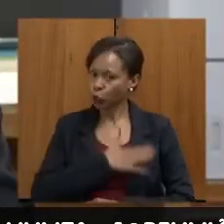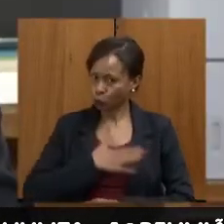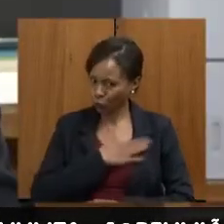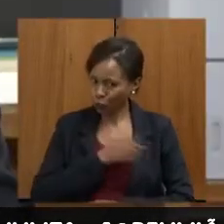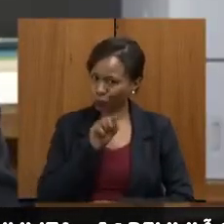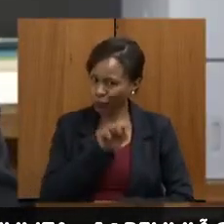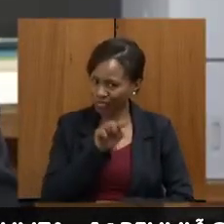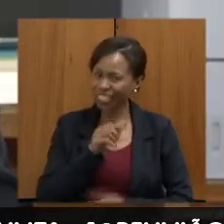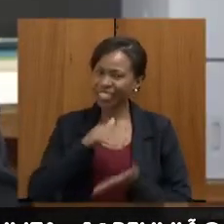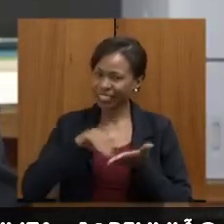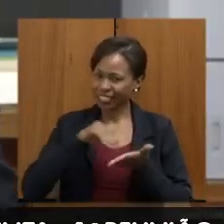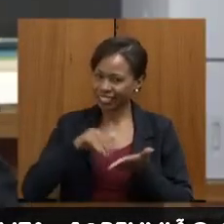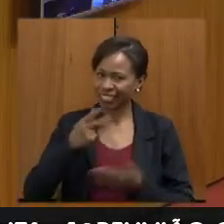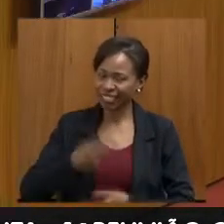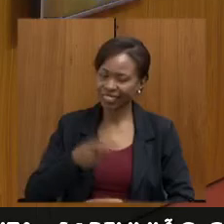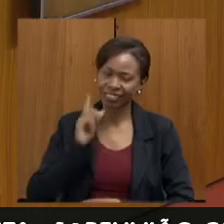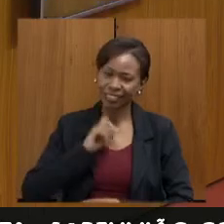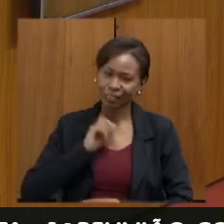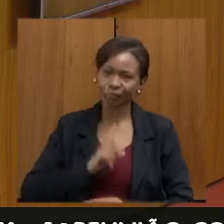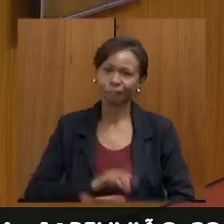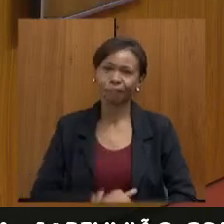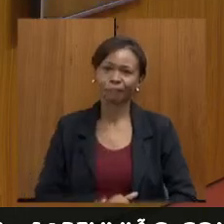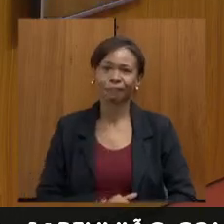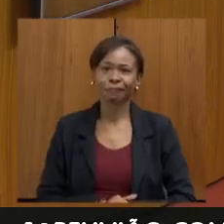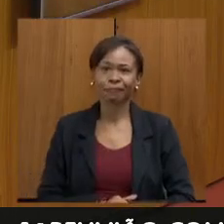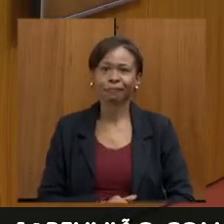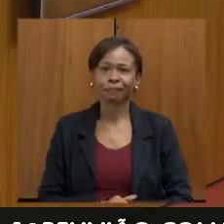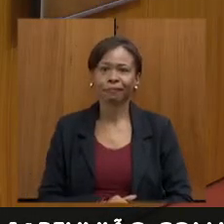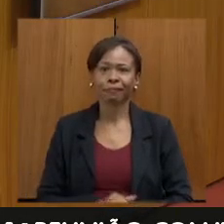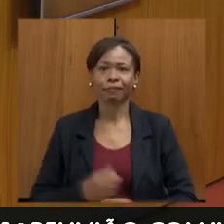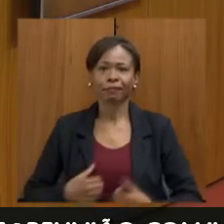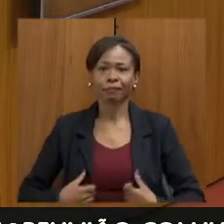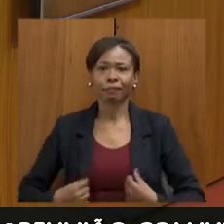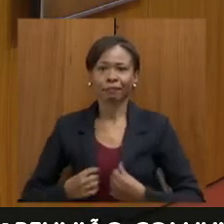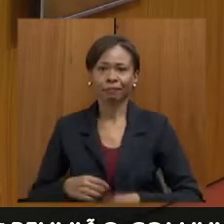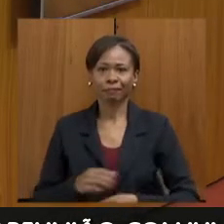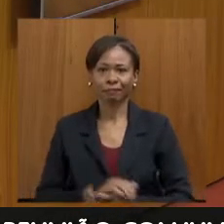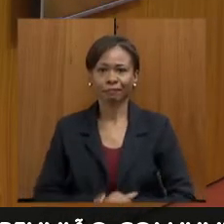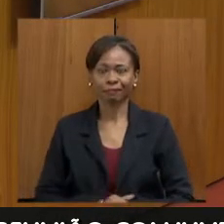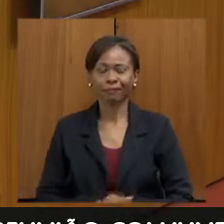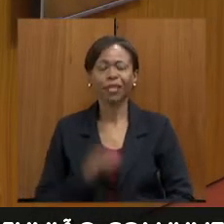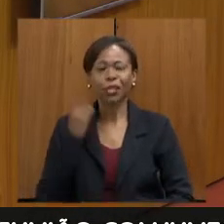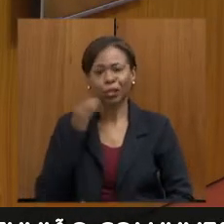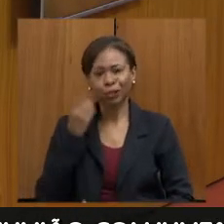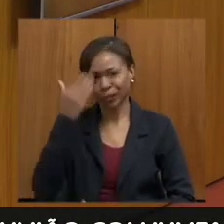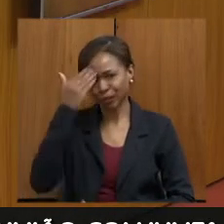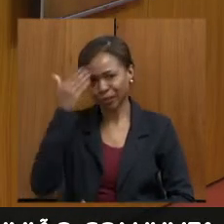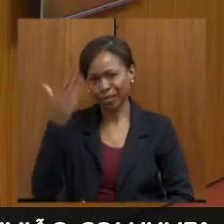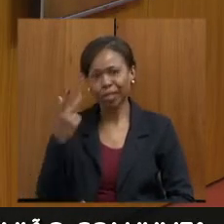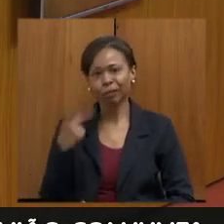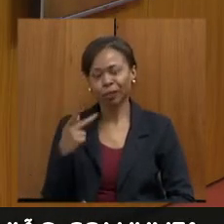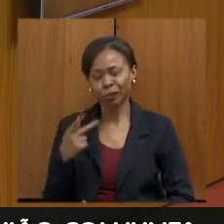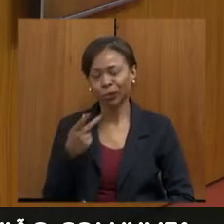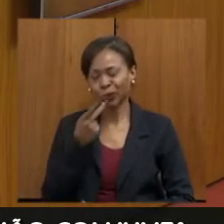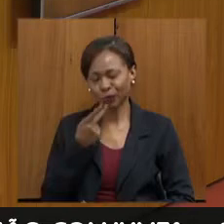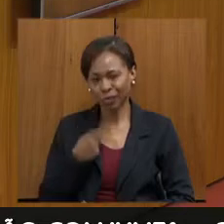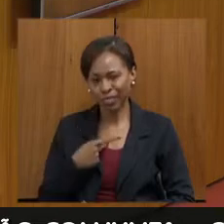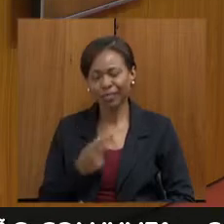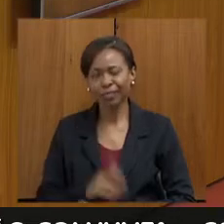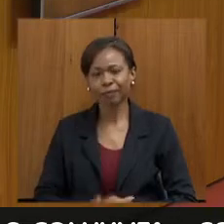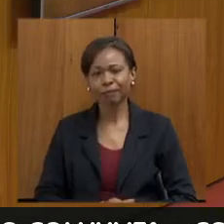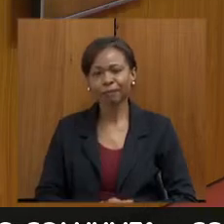prazer ter o senhor como secretária de Minas Gerais viu Obrigado é muito obrigado Deputado pela pelas palavras